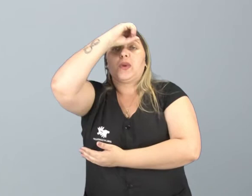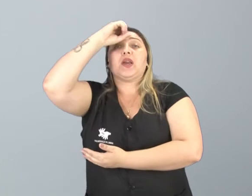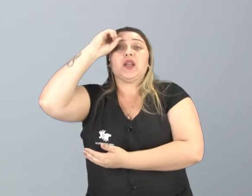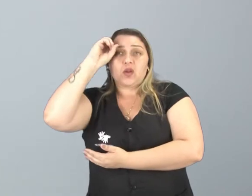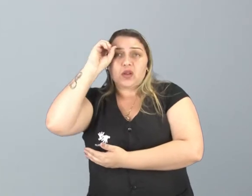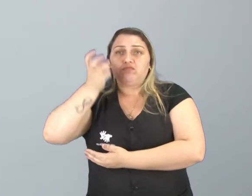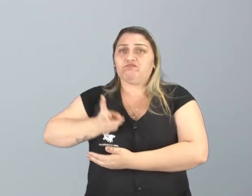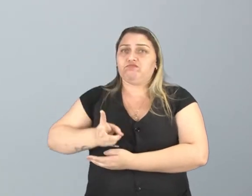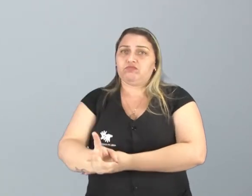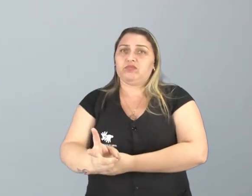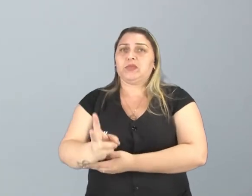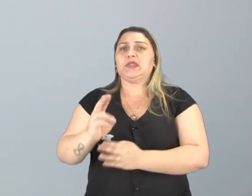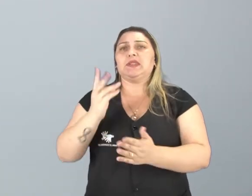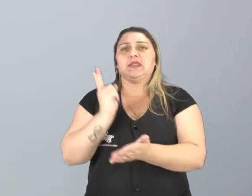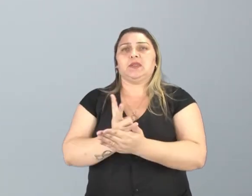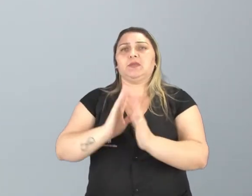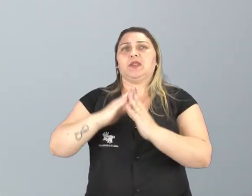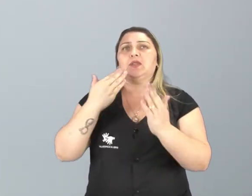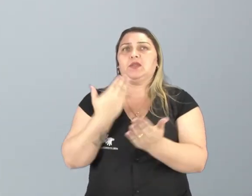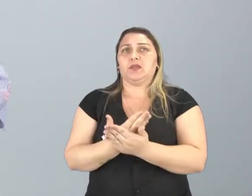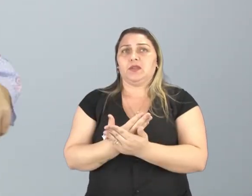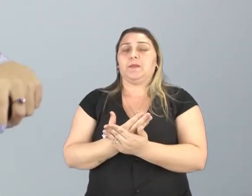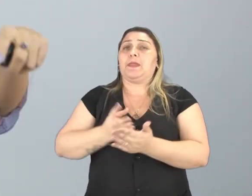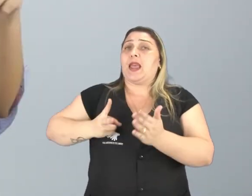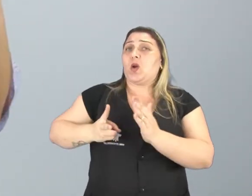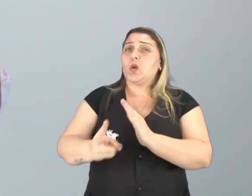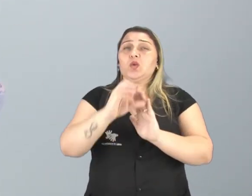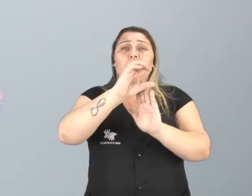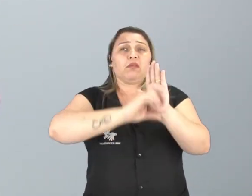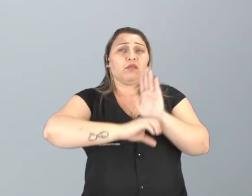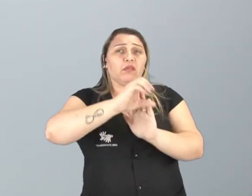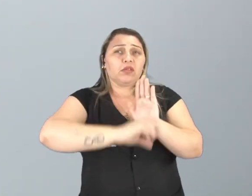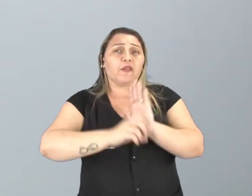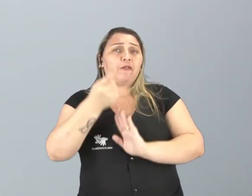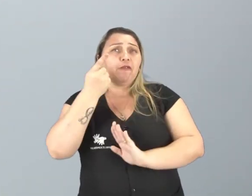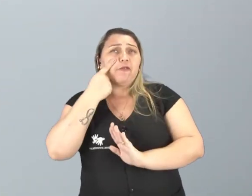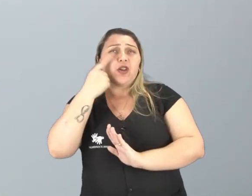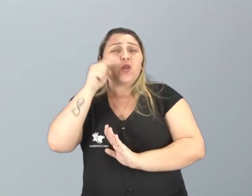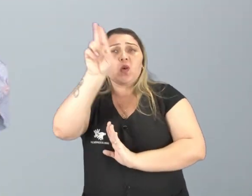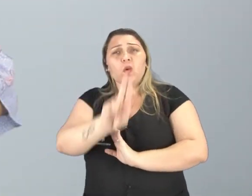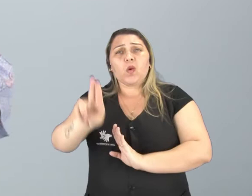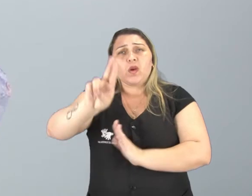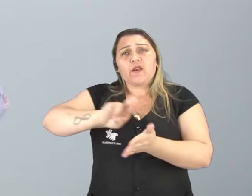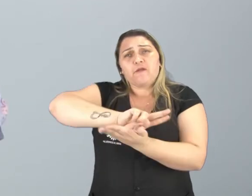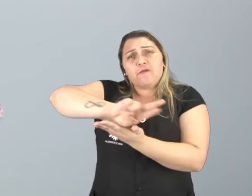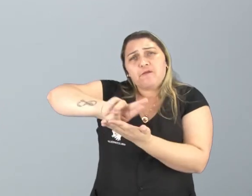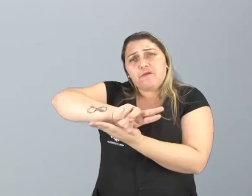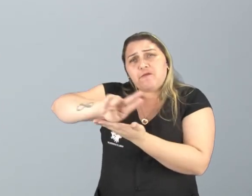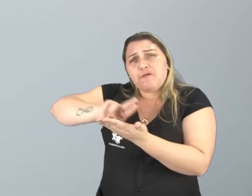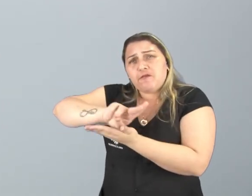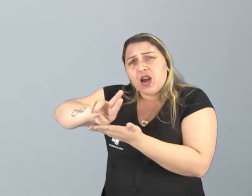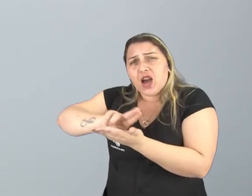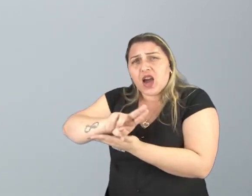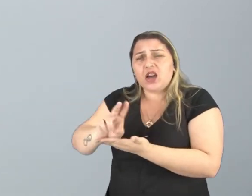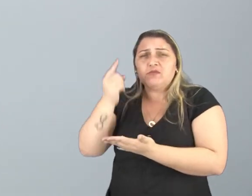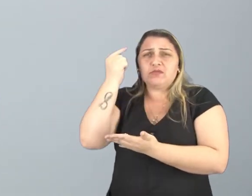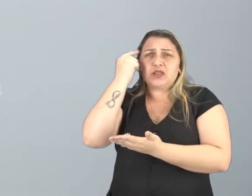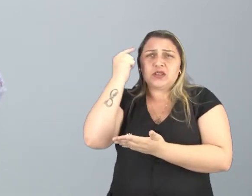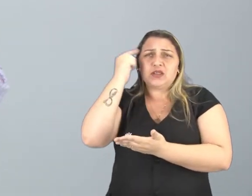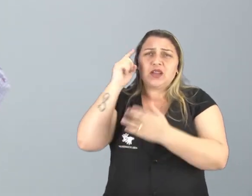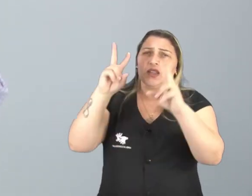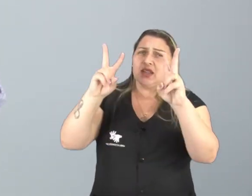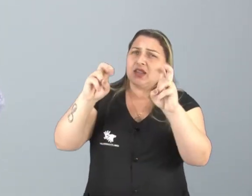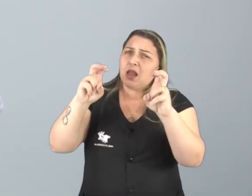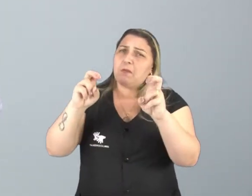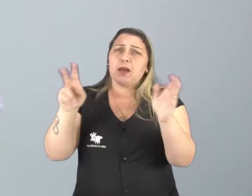dela sobre esse conteúdo. Então, observem, ela usa várias perspectivas e várias temáticas sobre o tema.